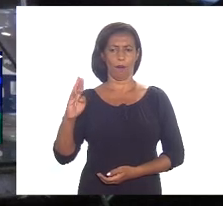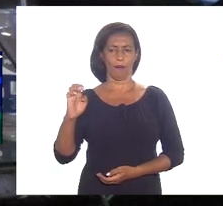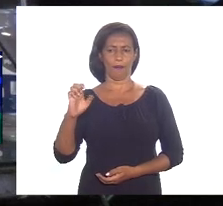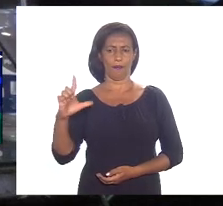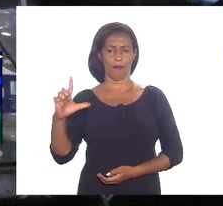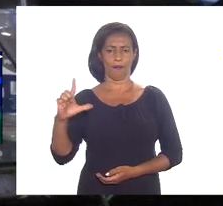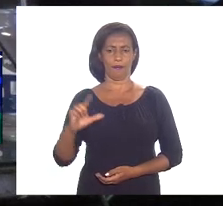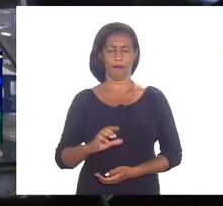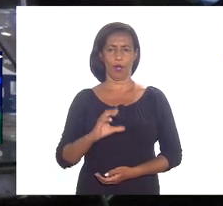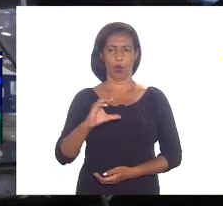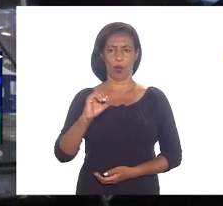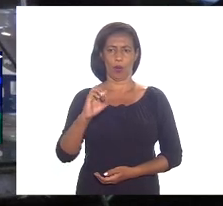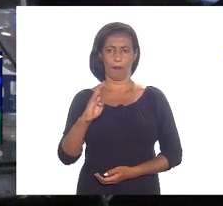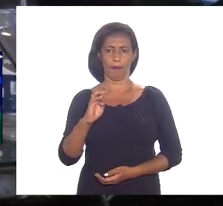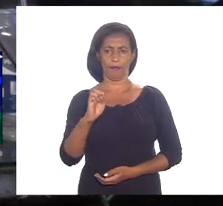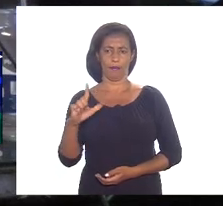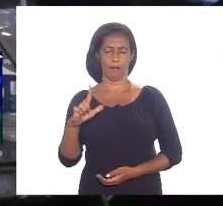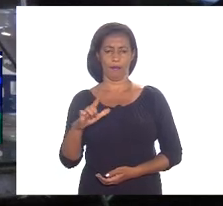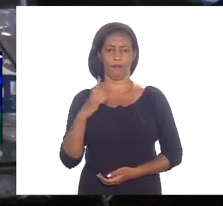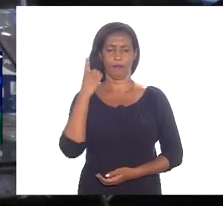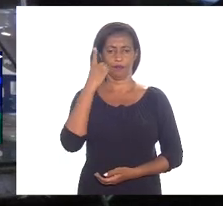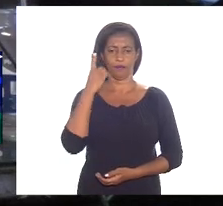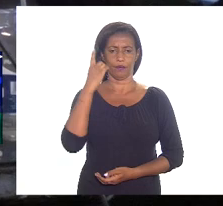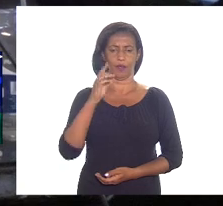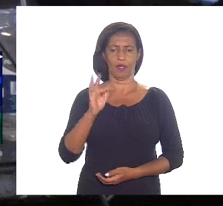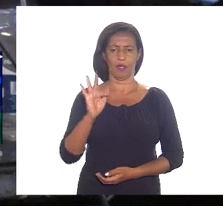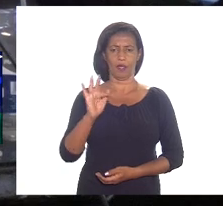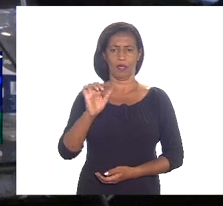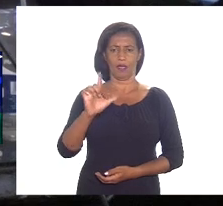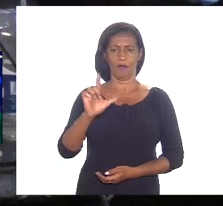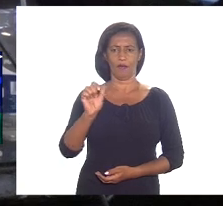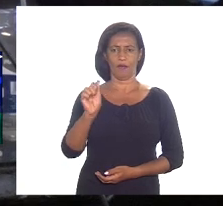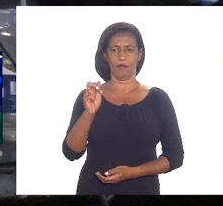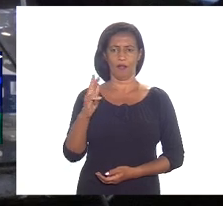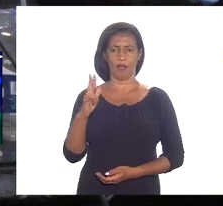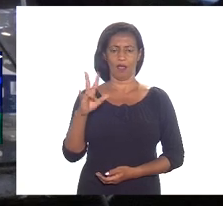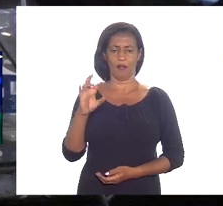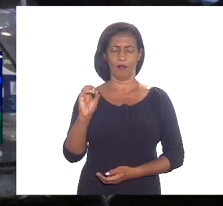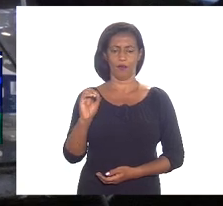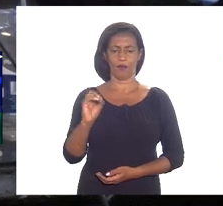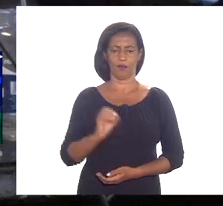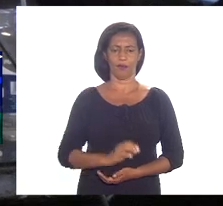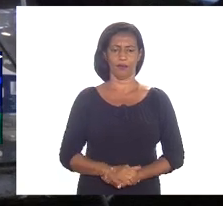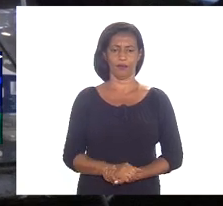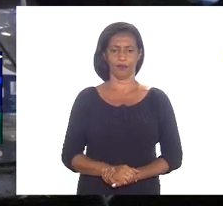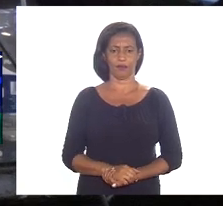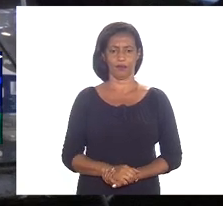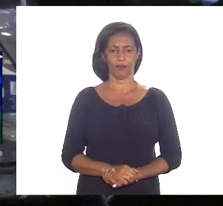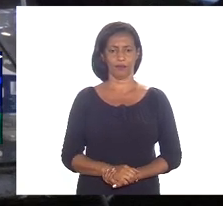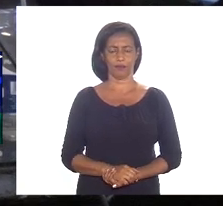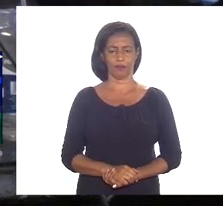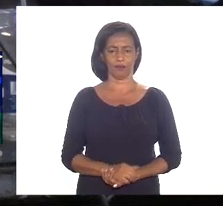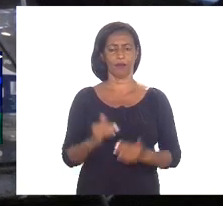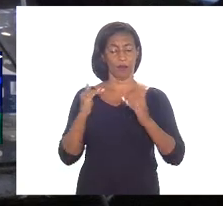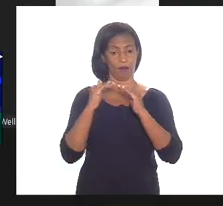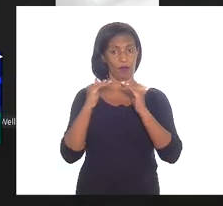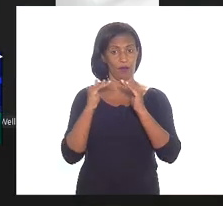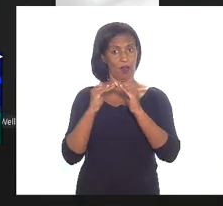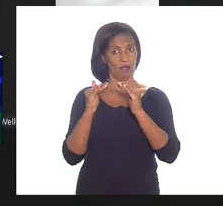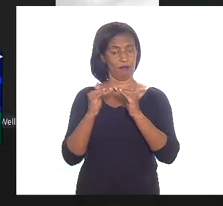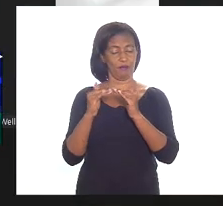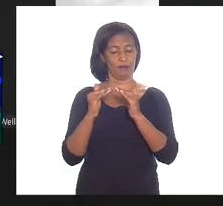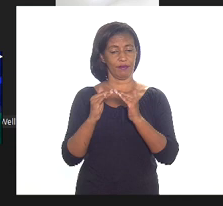o resultado Felipe poubel Deputado Flávio serafini um é favorável